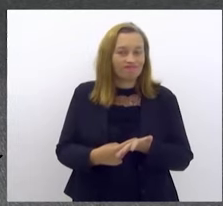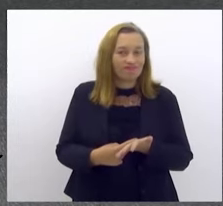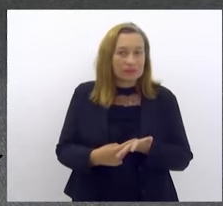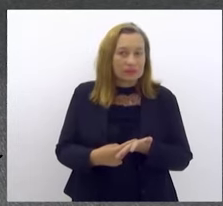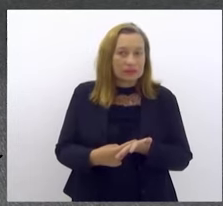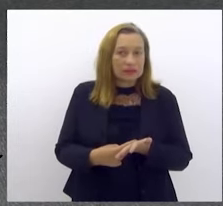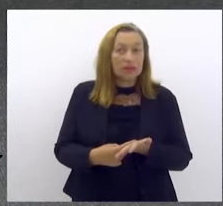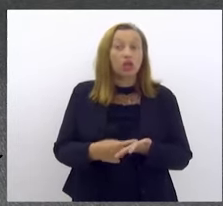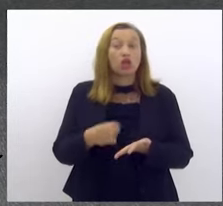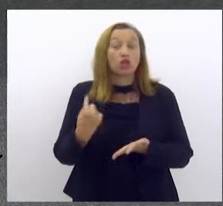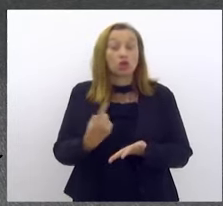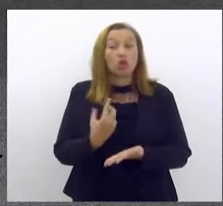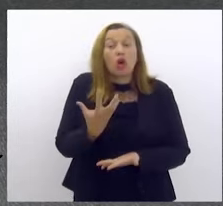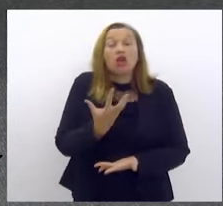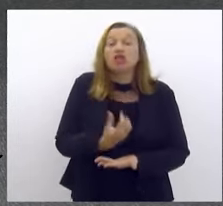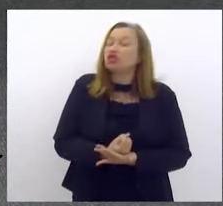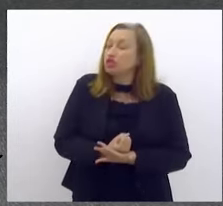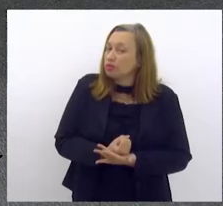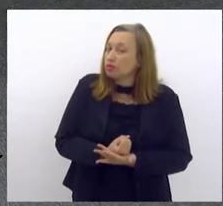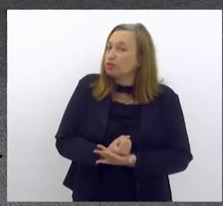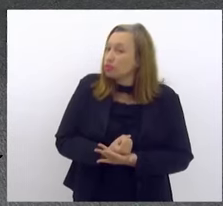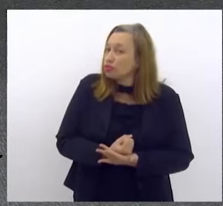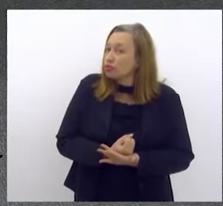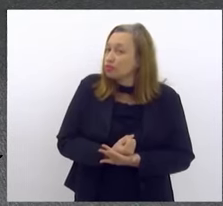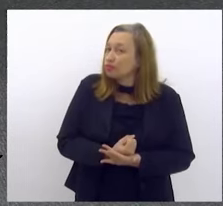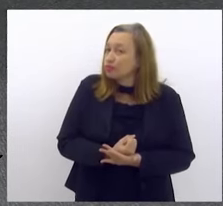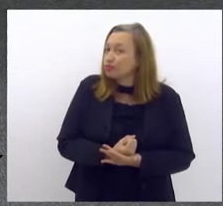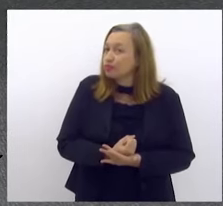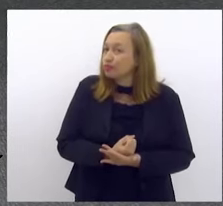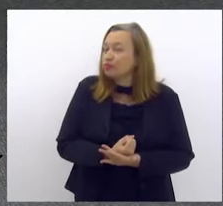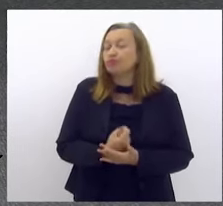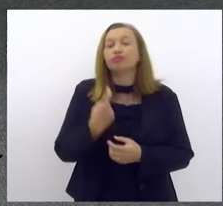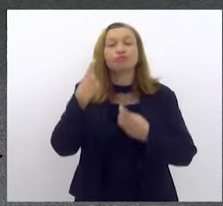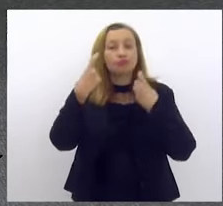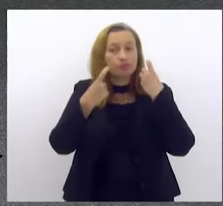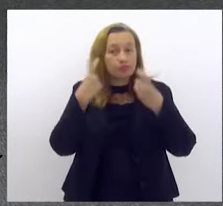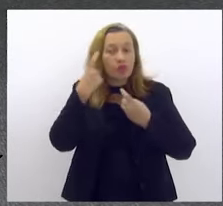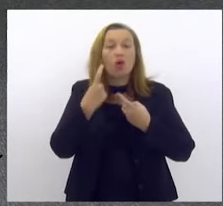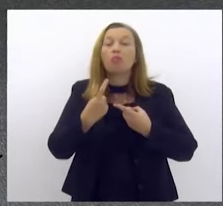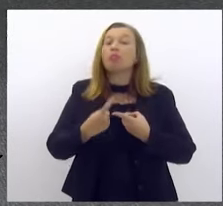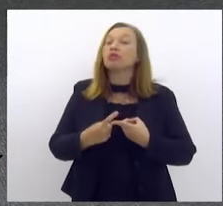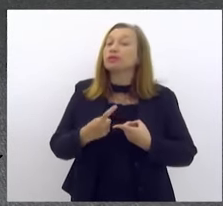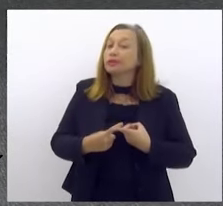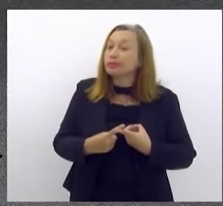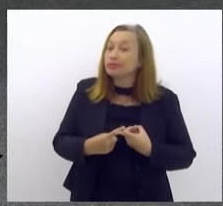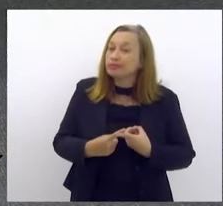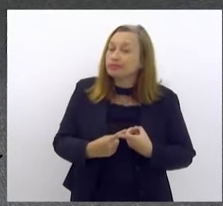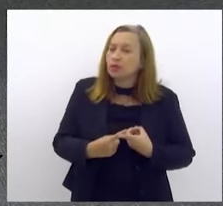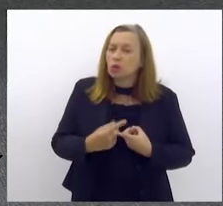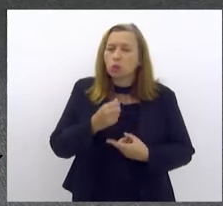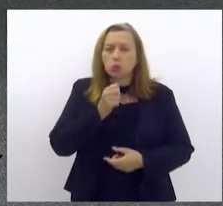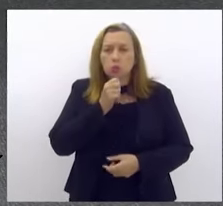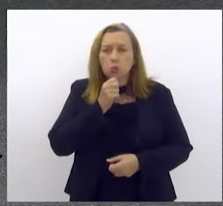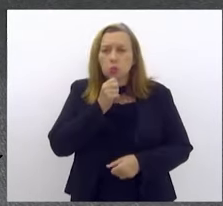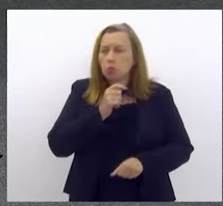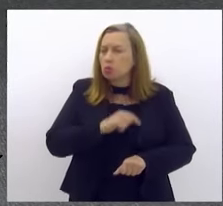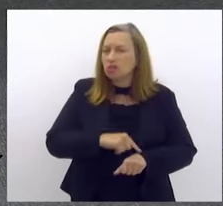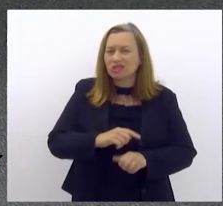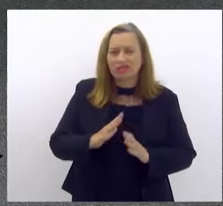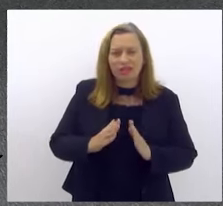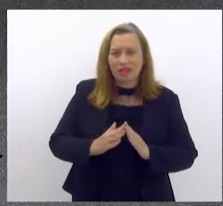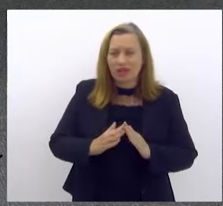E nós registramos isso com muita preocupação, até porque, em momento algum nessa